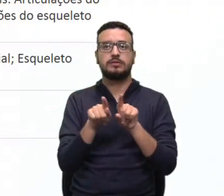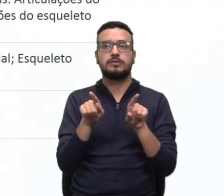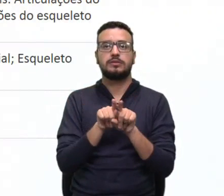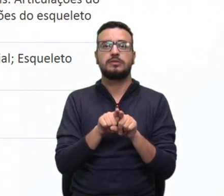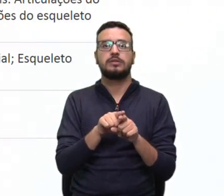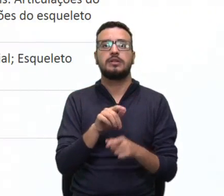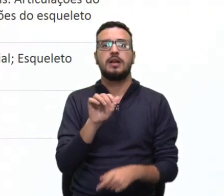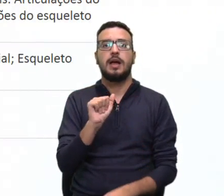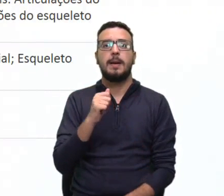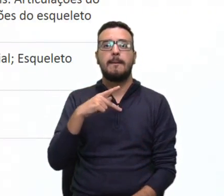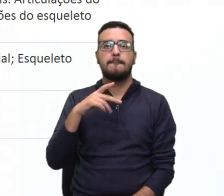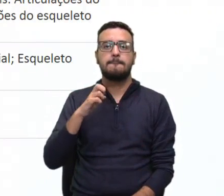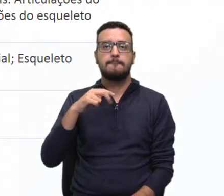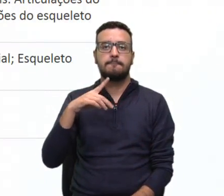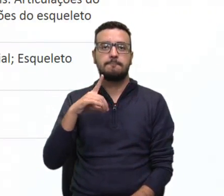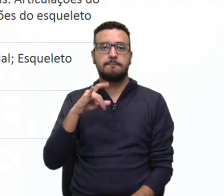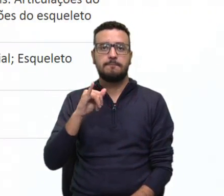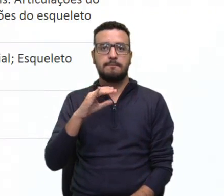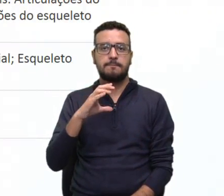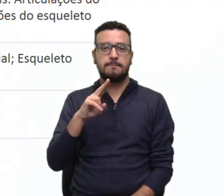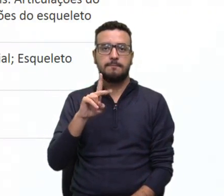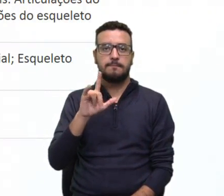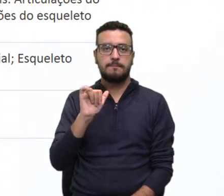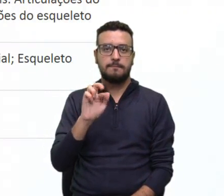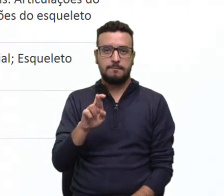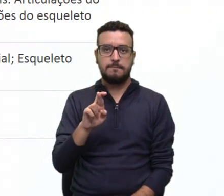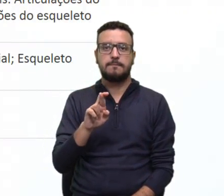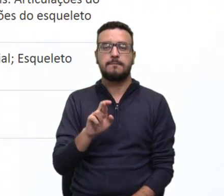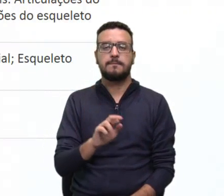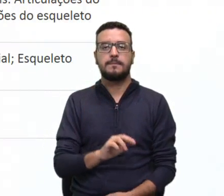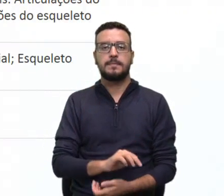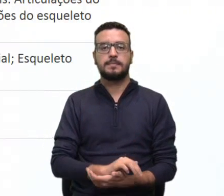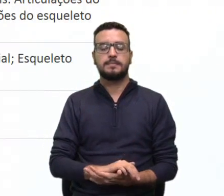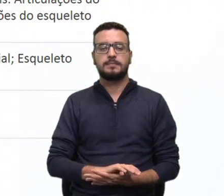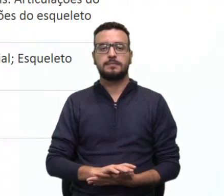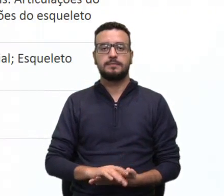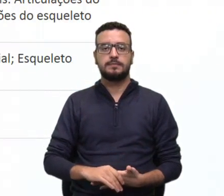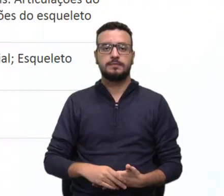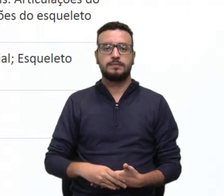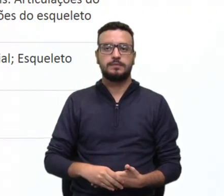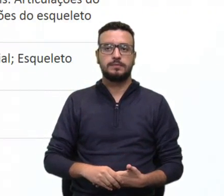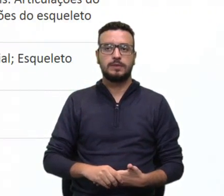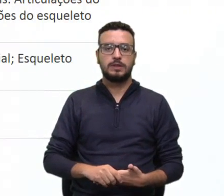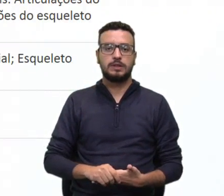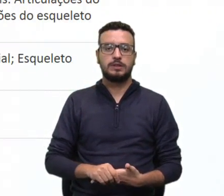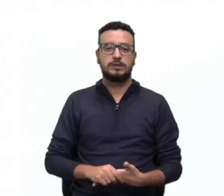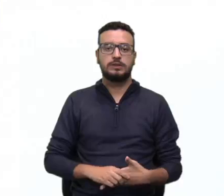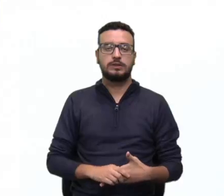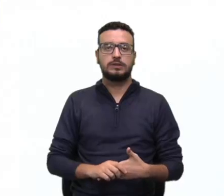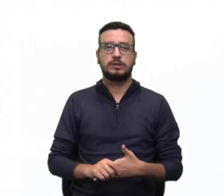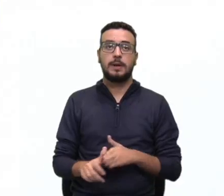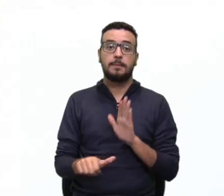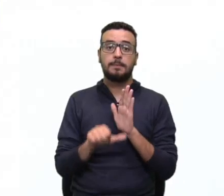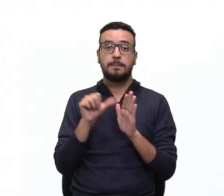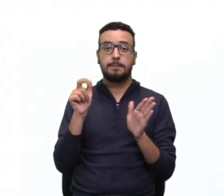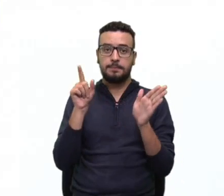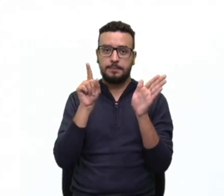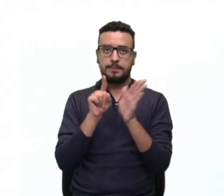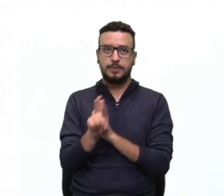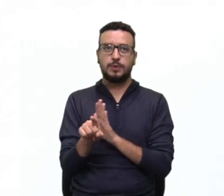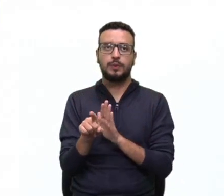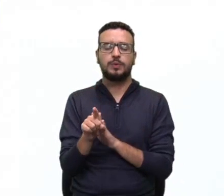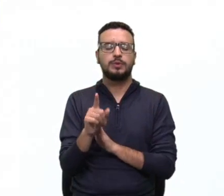é Articulações, teleaula 2. Bom, a primeira pergunta